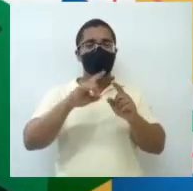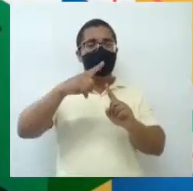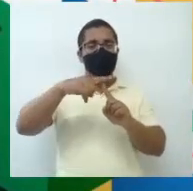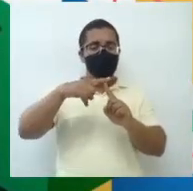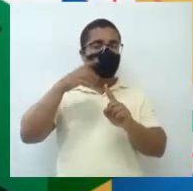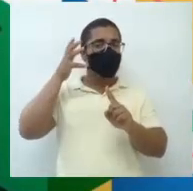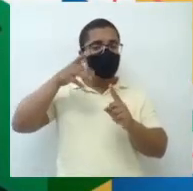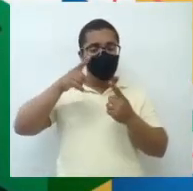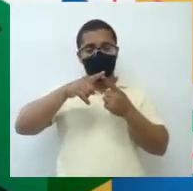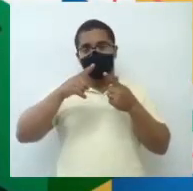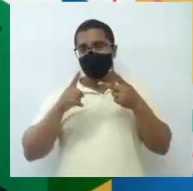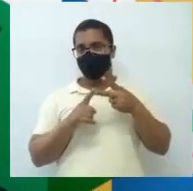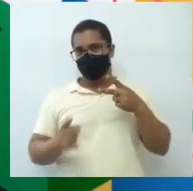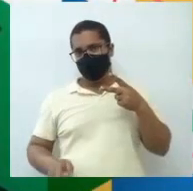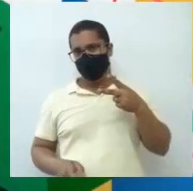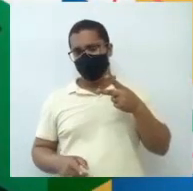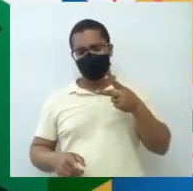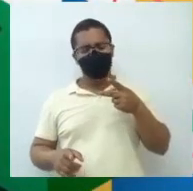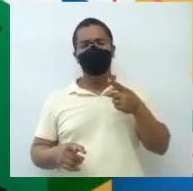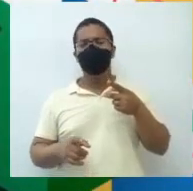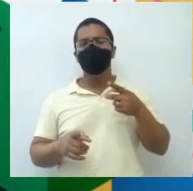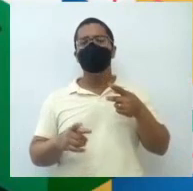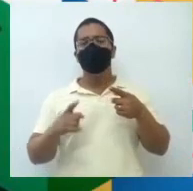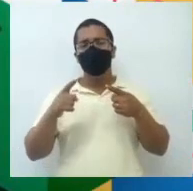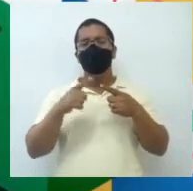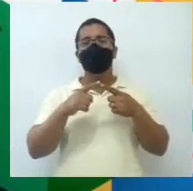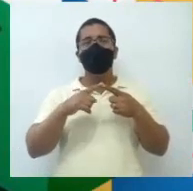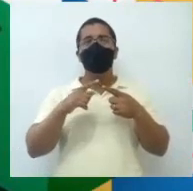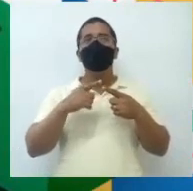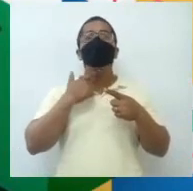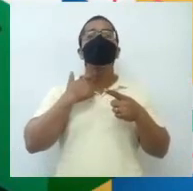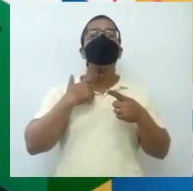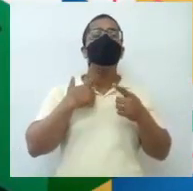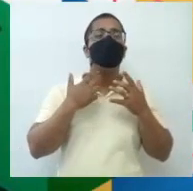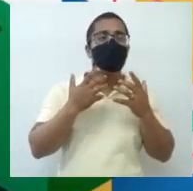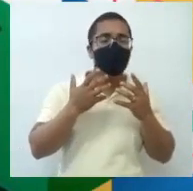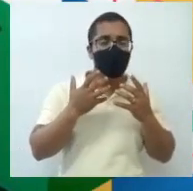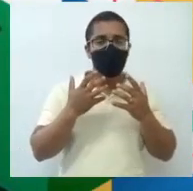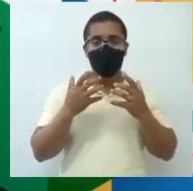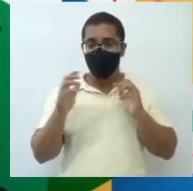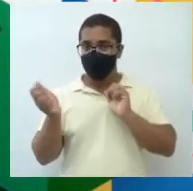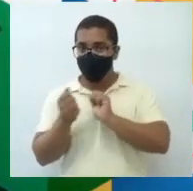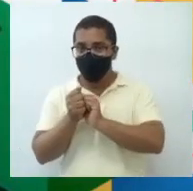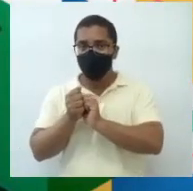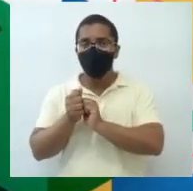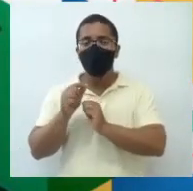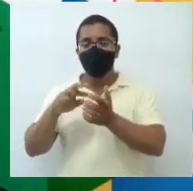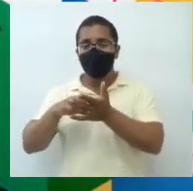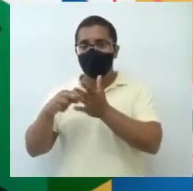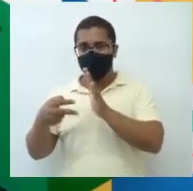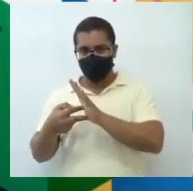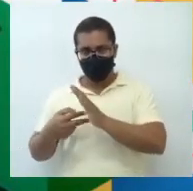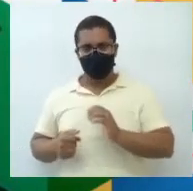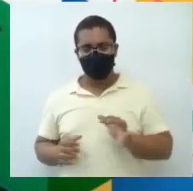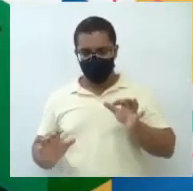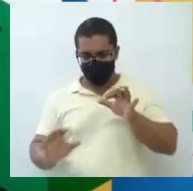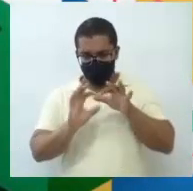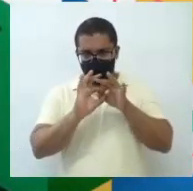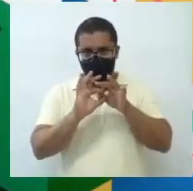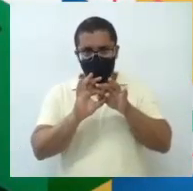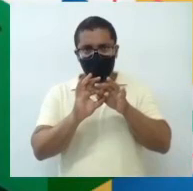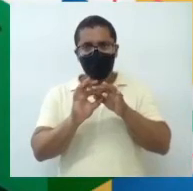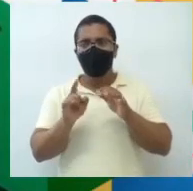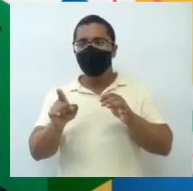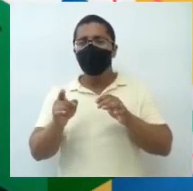tipos de discursos que esse discurso que era a intenção junto com os o mercado O que é que está